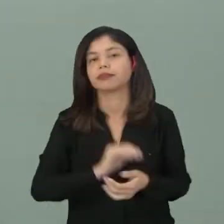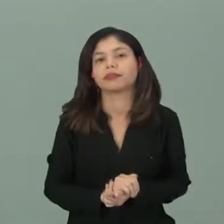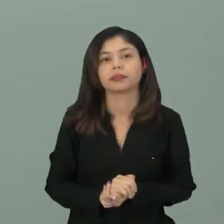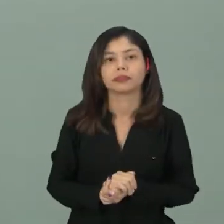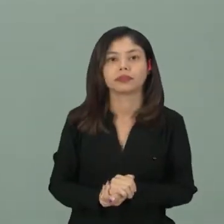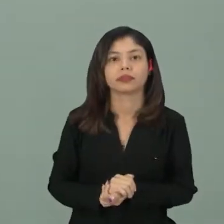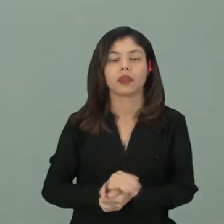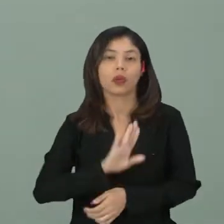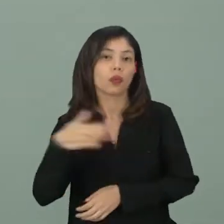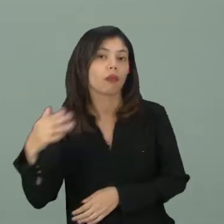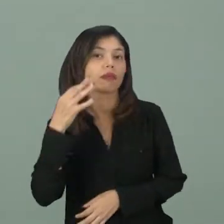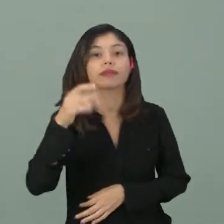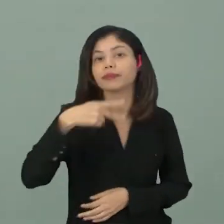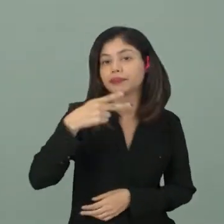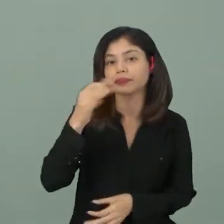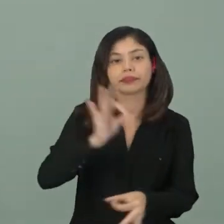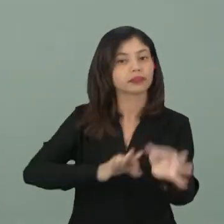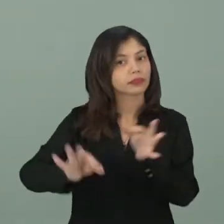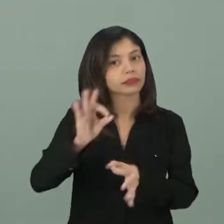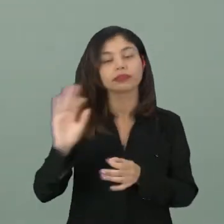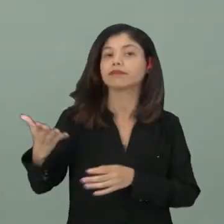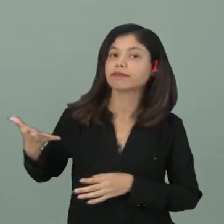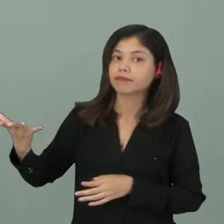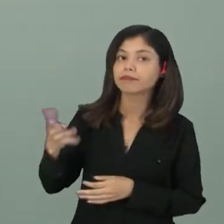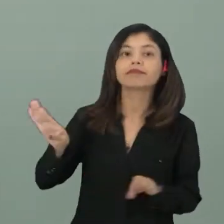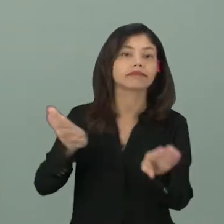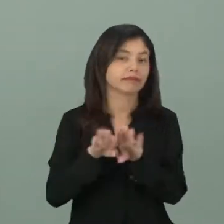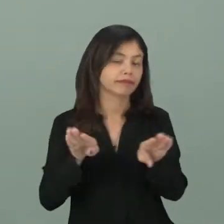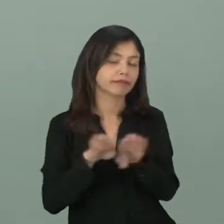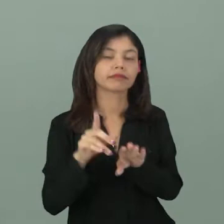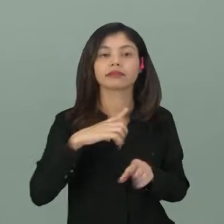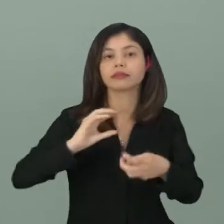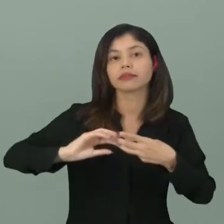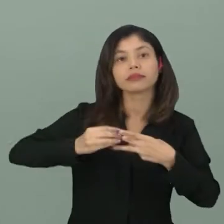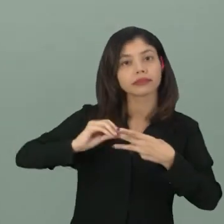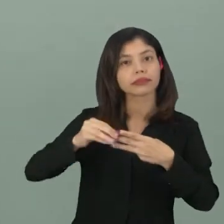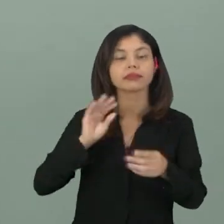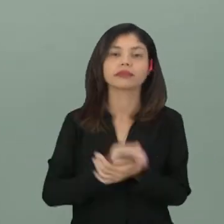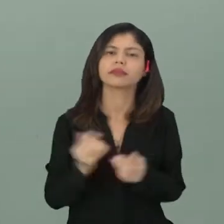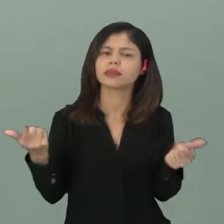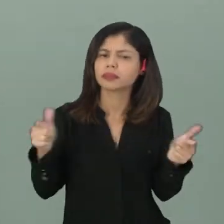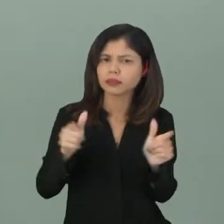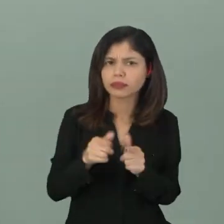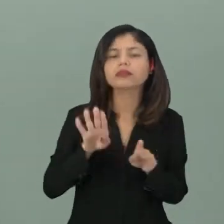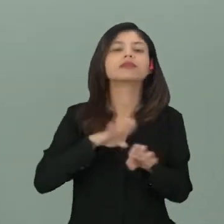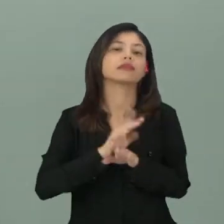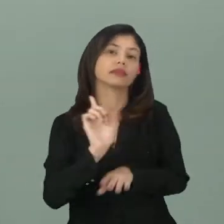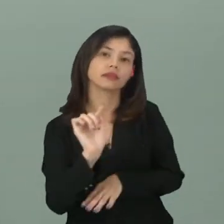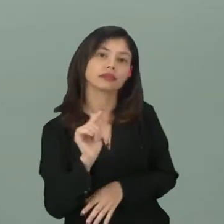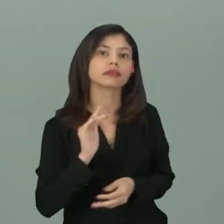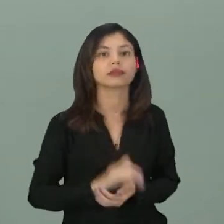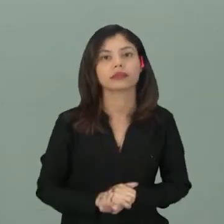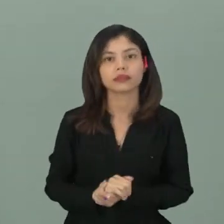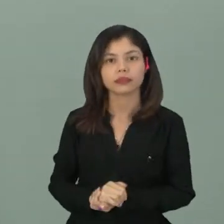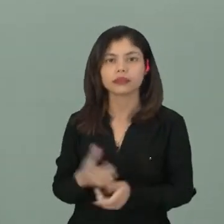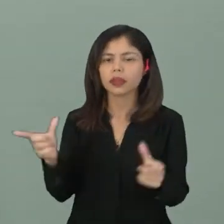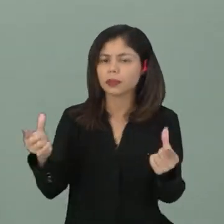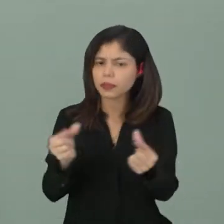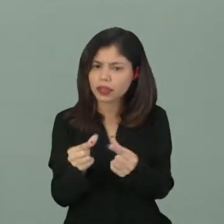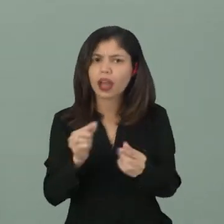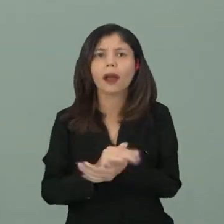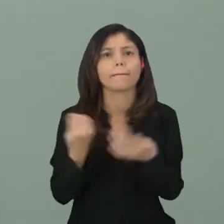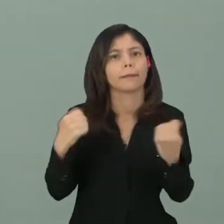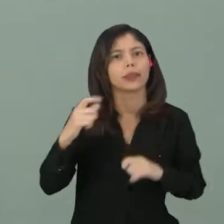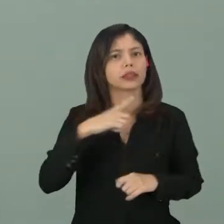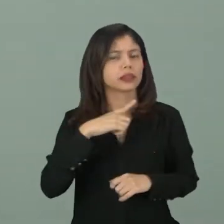da organização básica da célula, é para a gente entender que uma célula, por menor que seja, apesar dela ser tão pequena, ela precisa